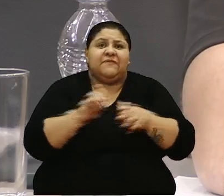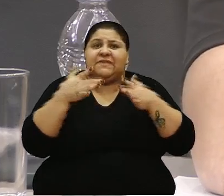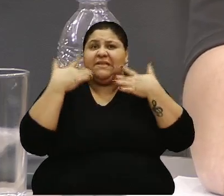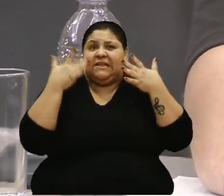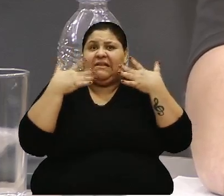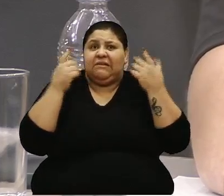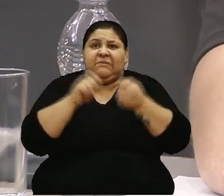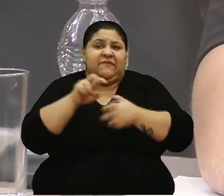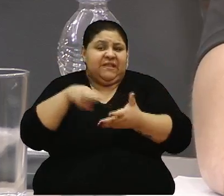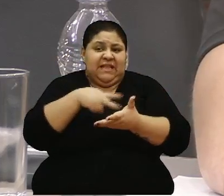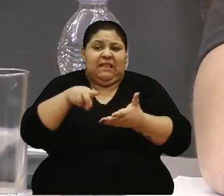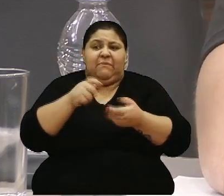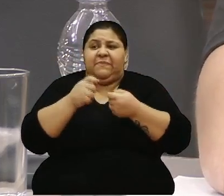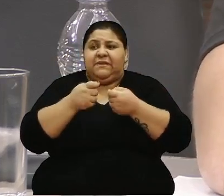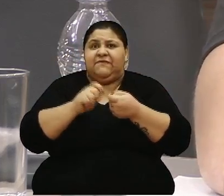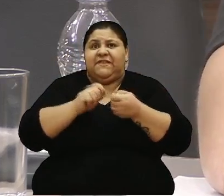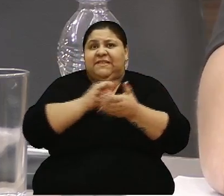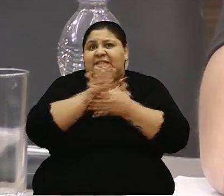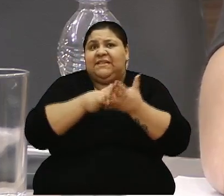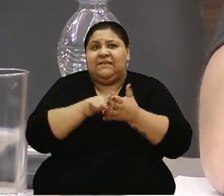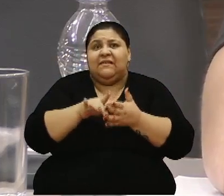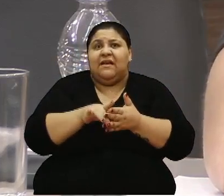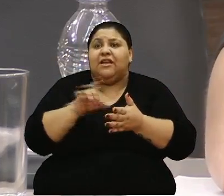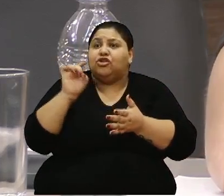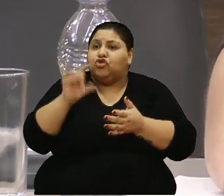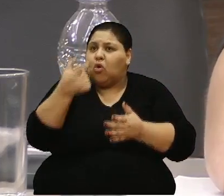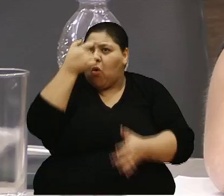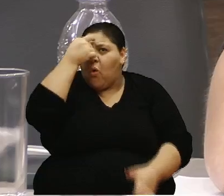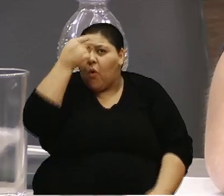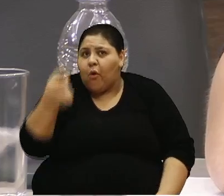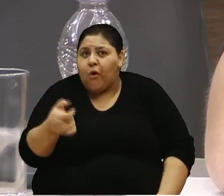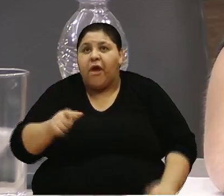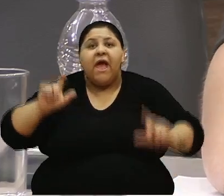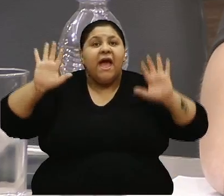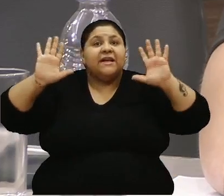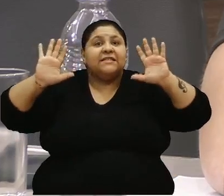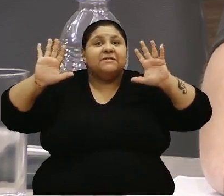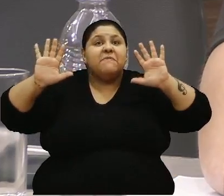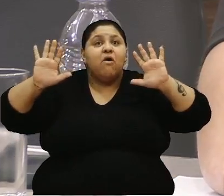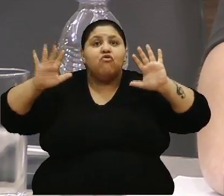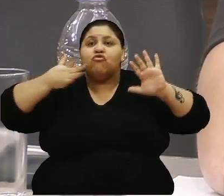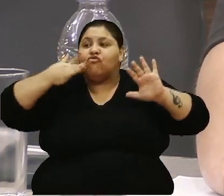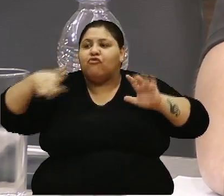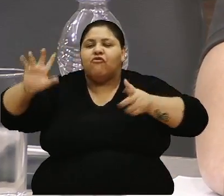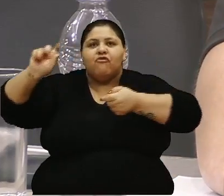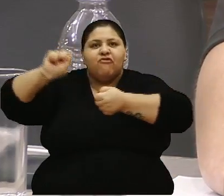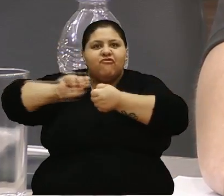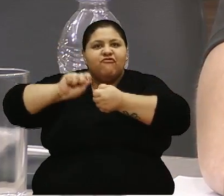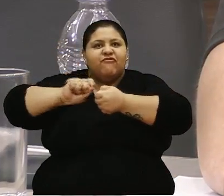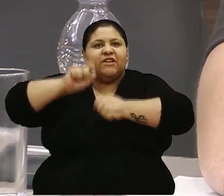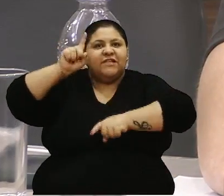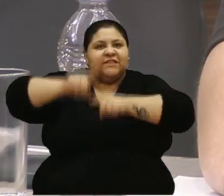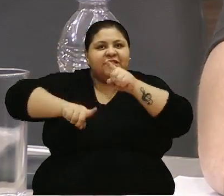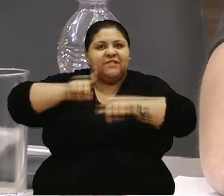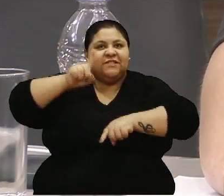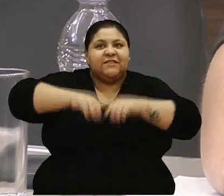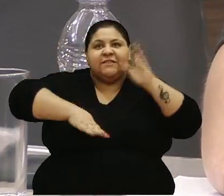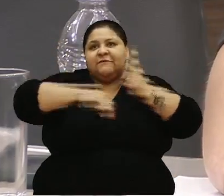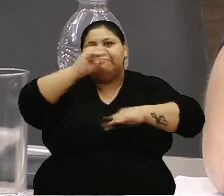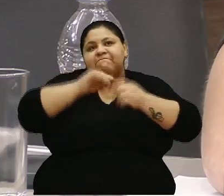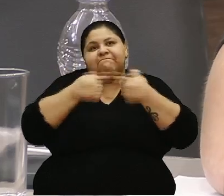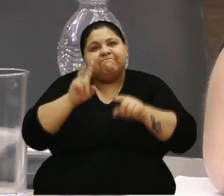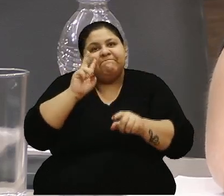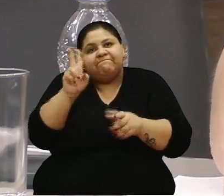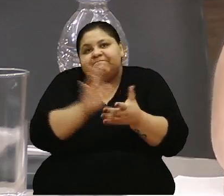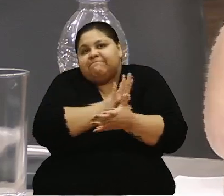precisa fazer dança, não precisa fazer nada. É consciência, é as mãos dessas crianças que estarão fazendo uma atividade na prática, né? Mas a gente não